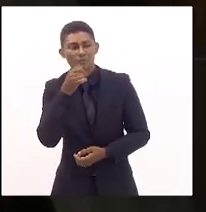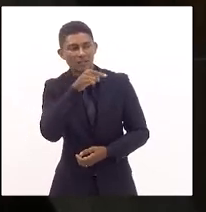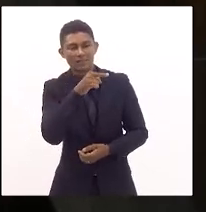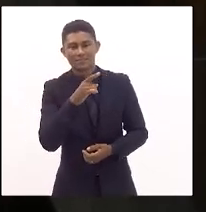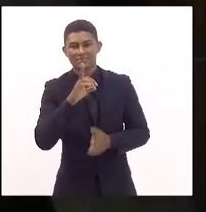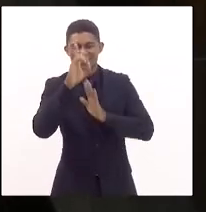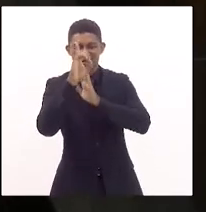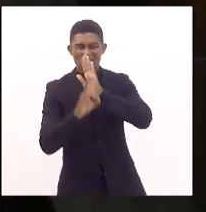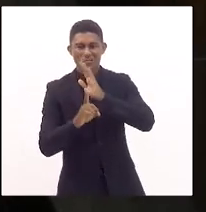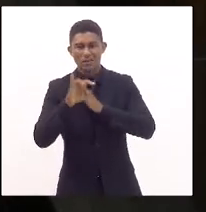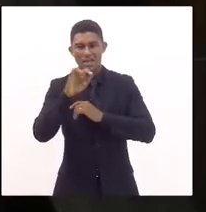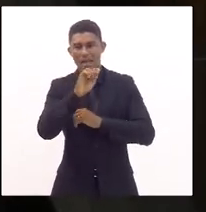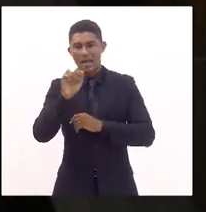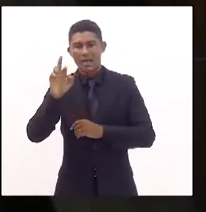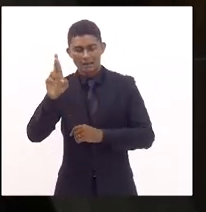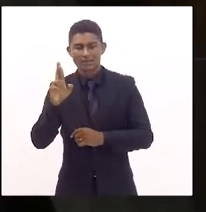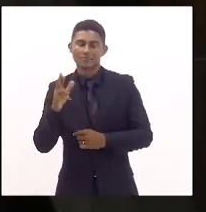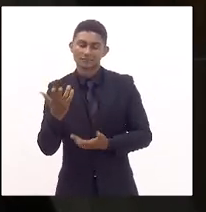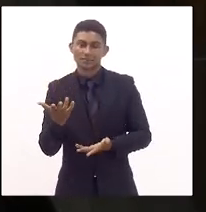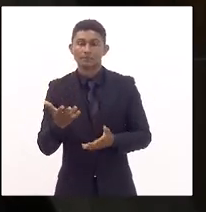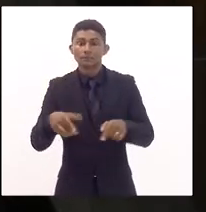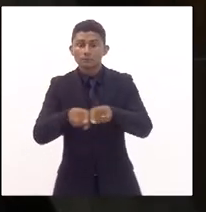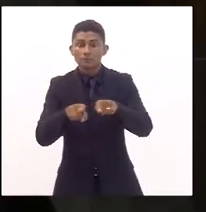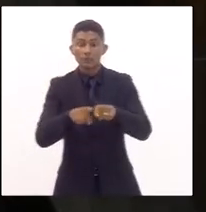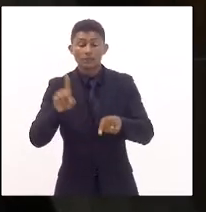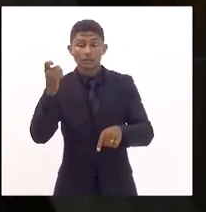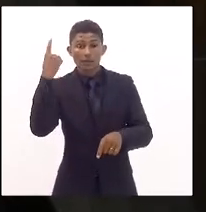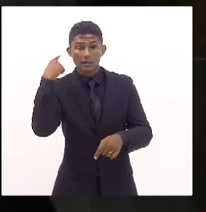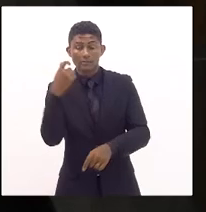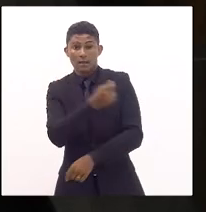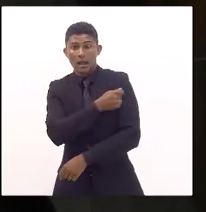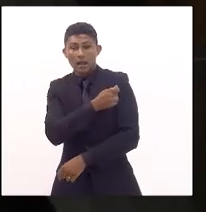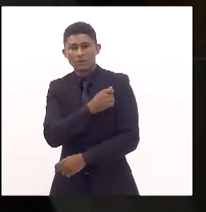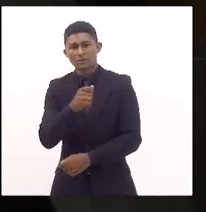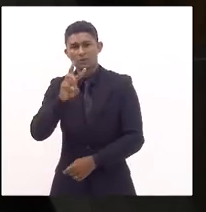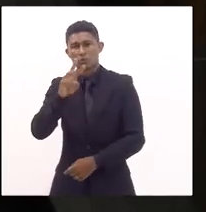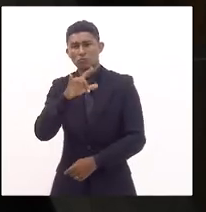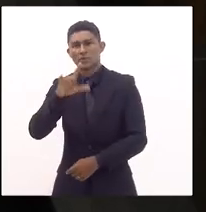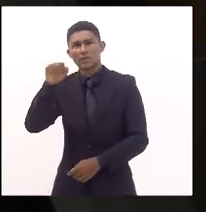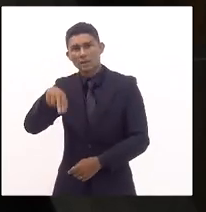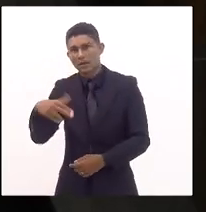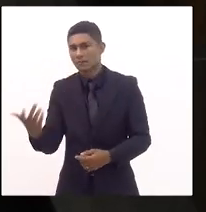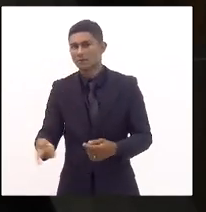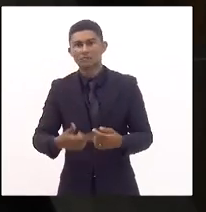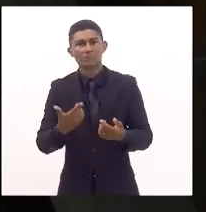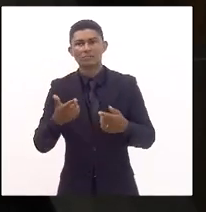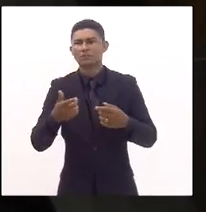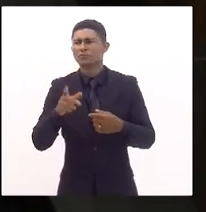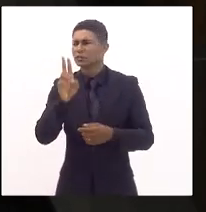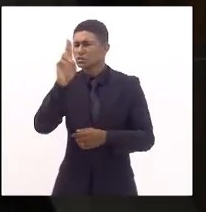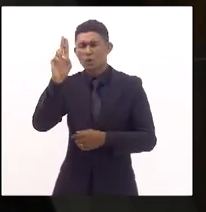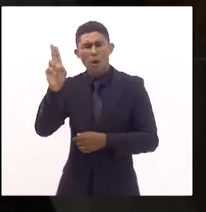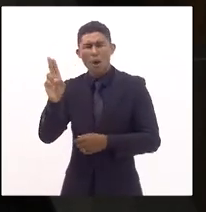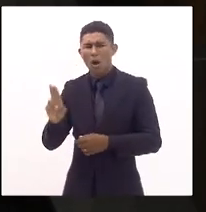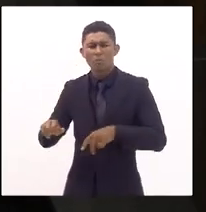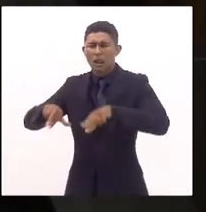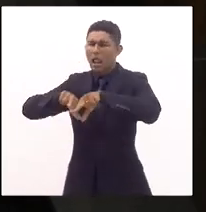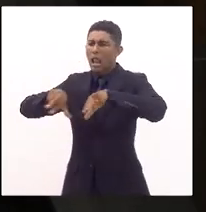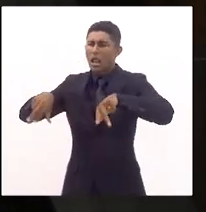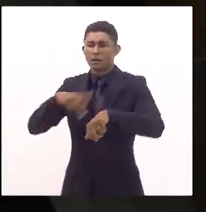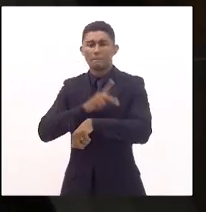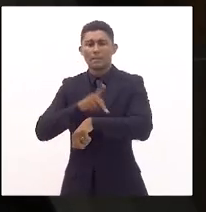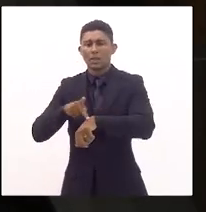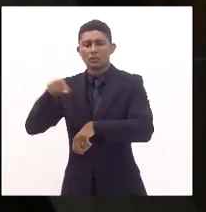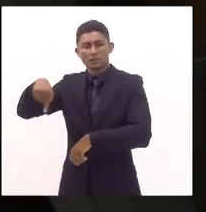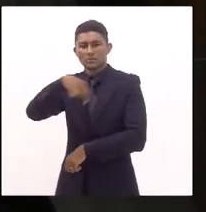em Angra dos Reis, e todo o conjunto, ex-alunos, a Lucilane Reis, o Iremar, nomes que se consagraram na pedagogia do Rio de